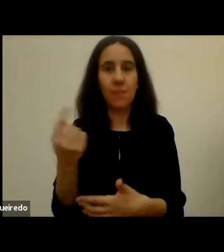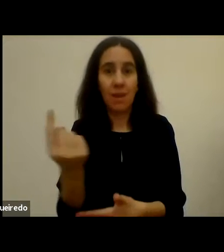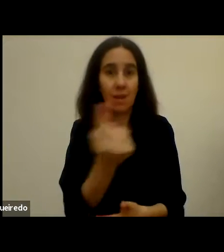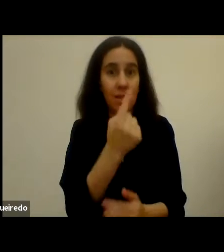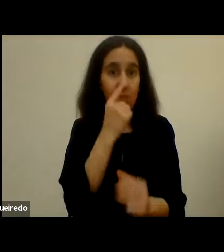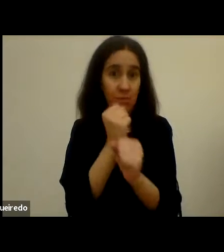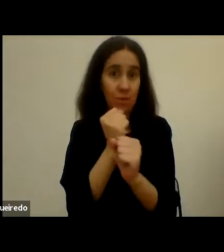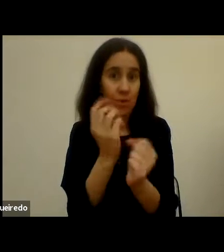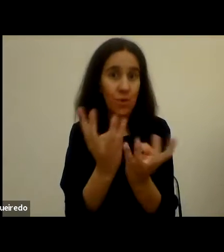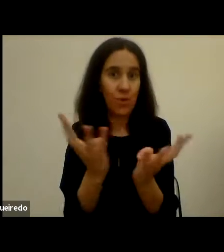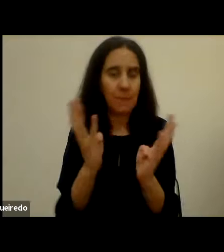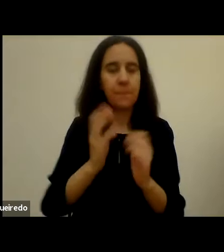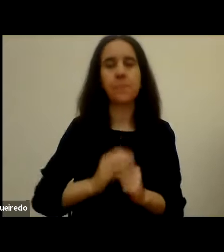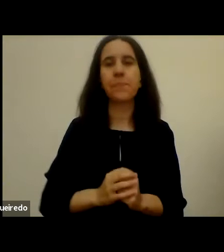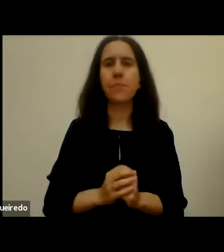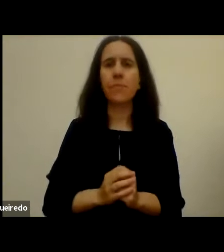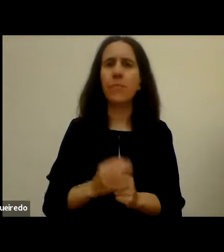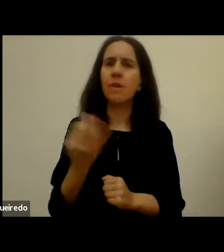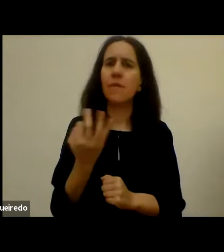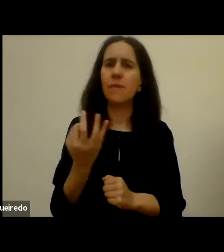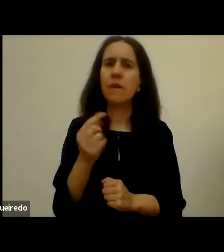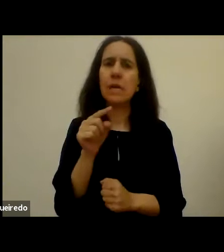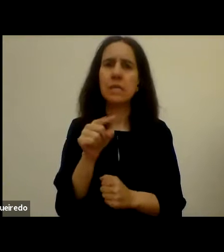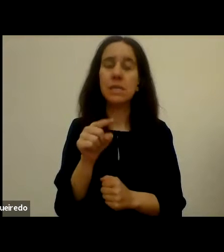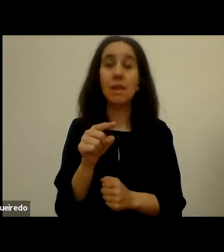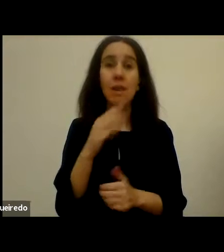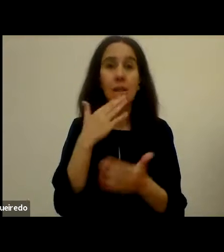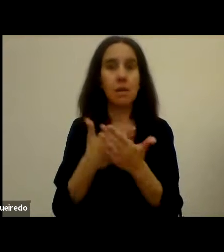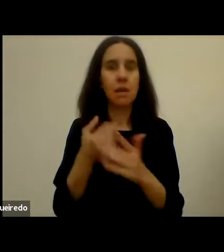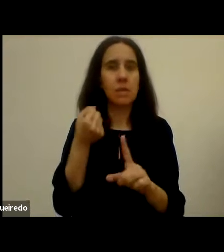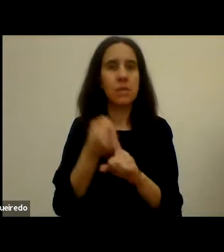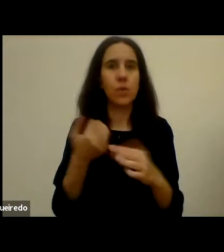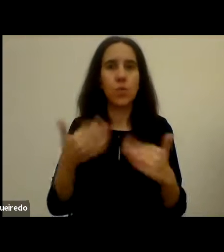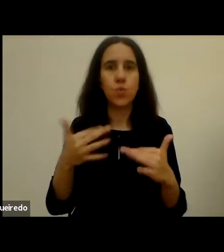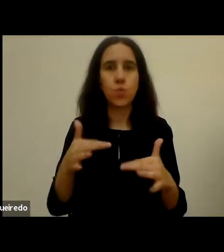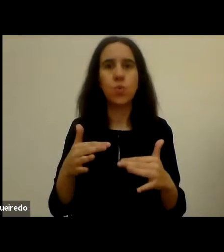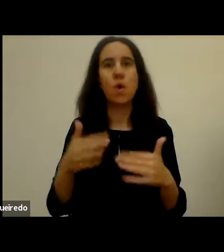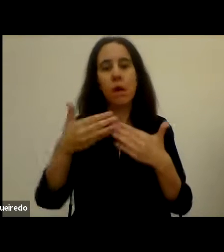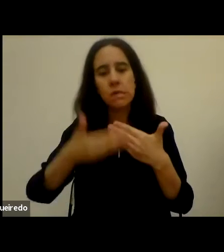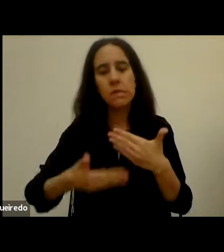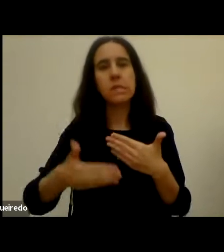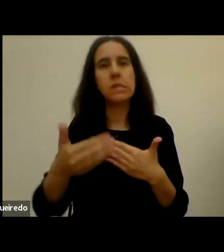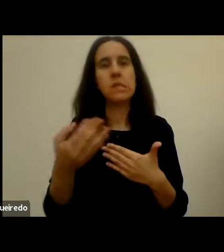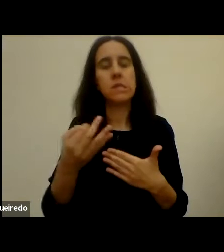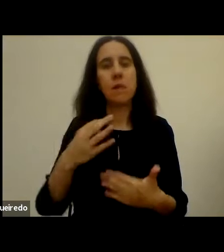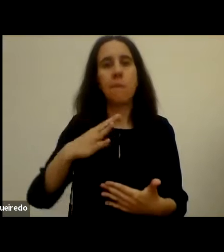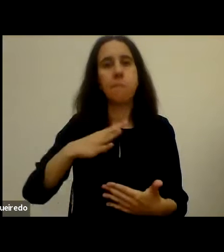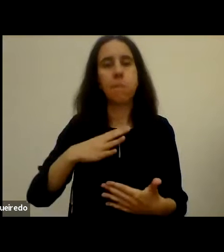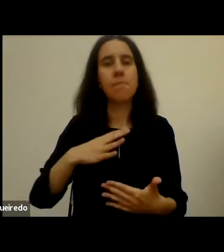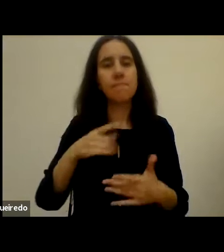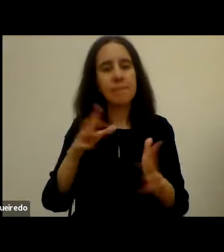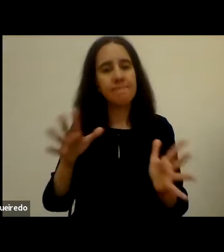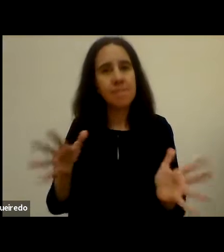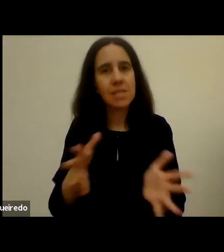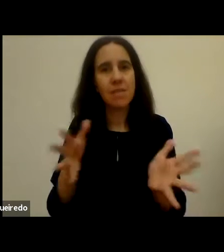trabalhador. Naturalmente que isto é um enorme desafio que daqui em diante temos que